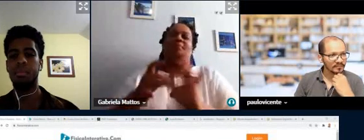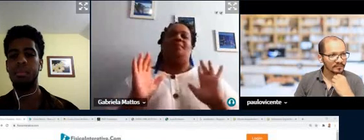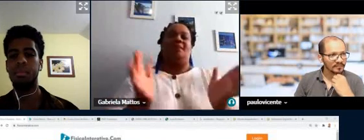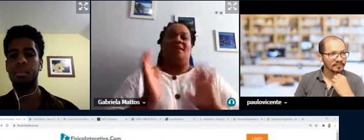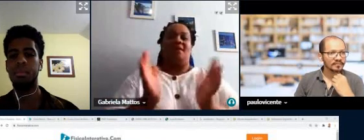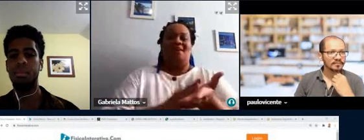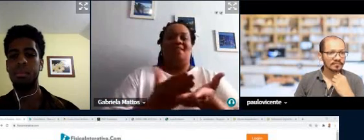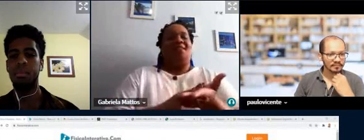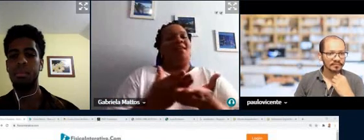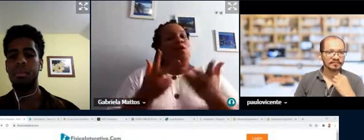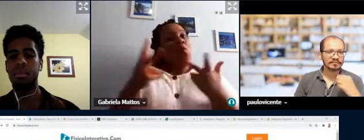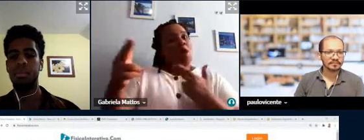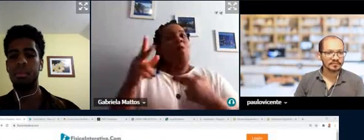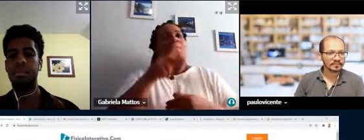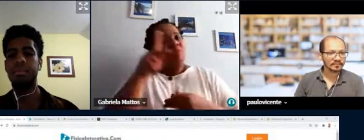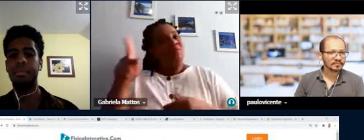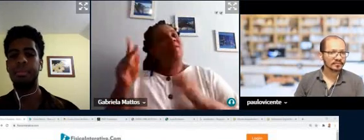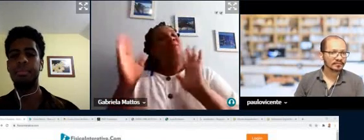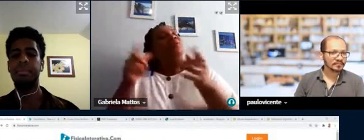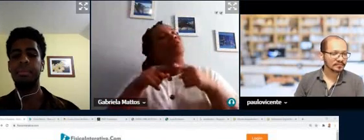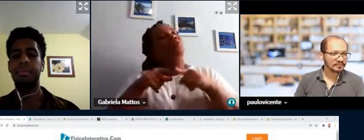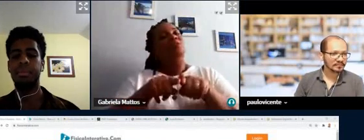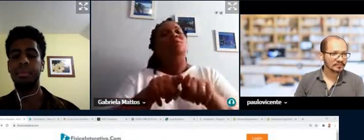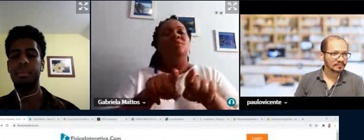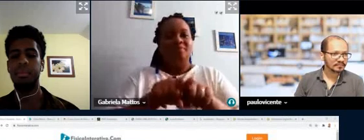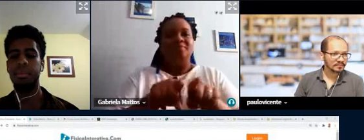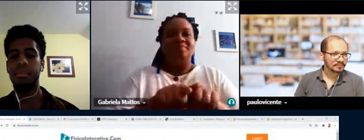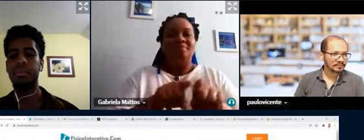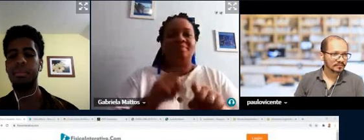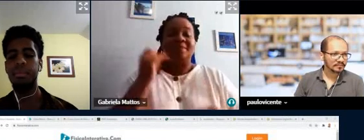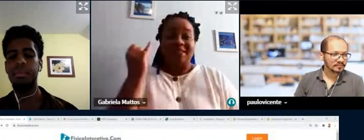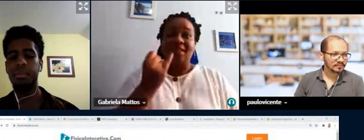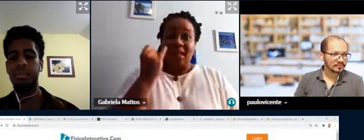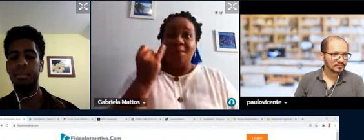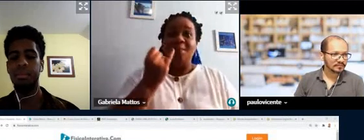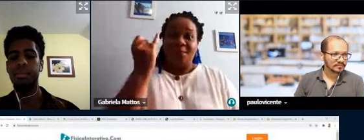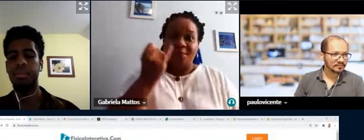que o professor está falando. Então, é importante